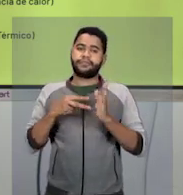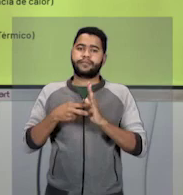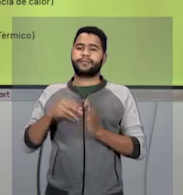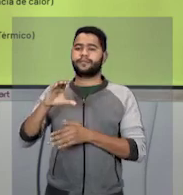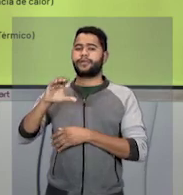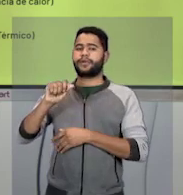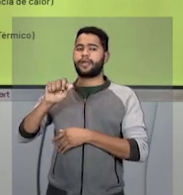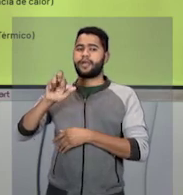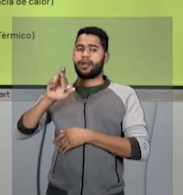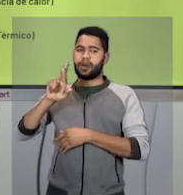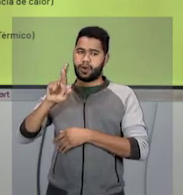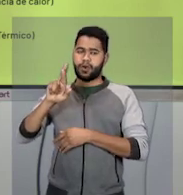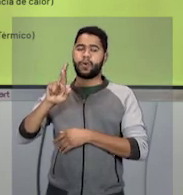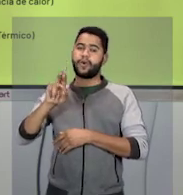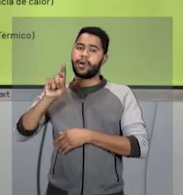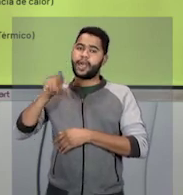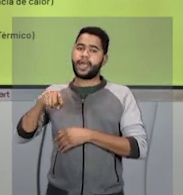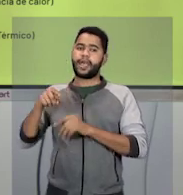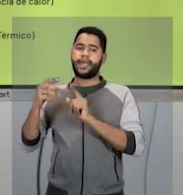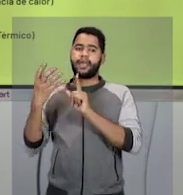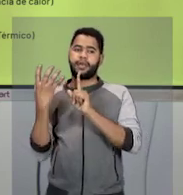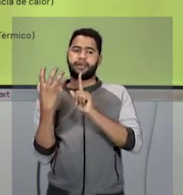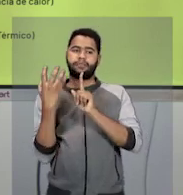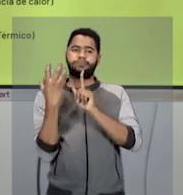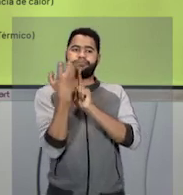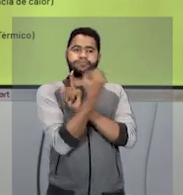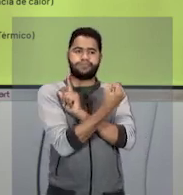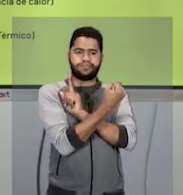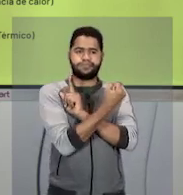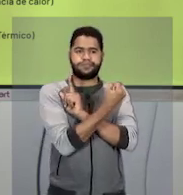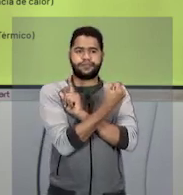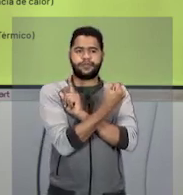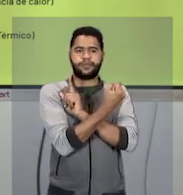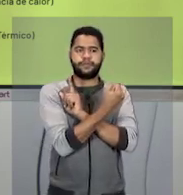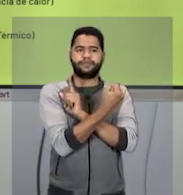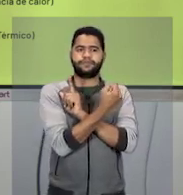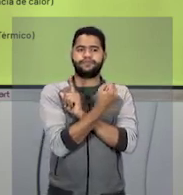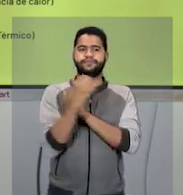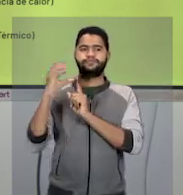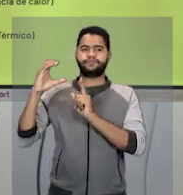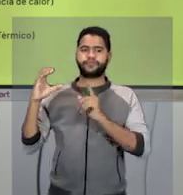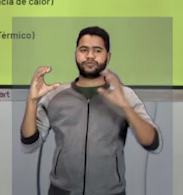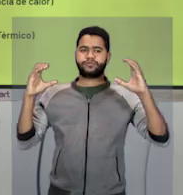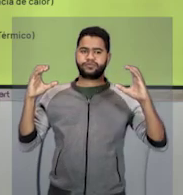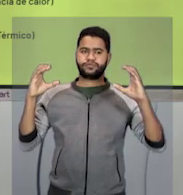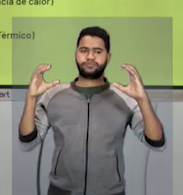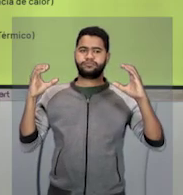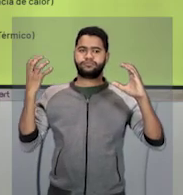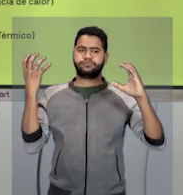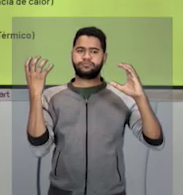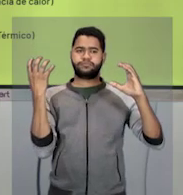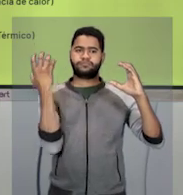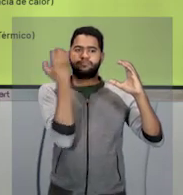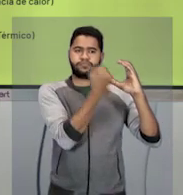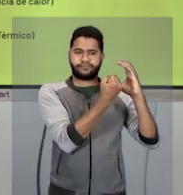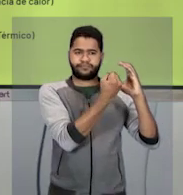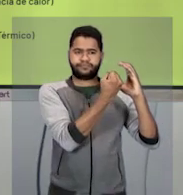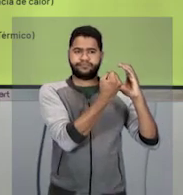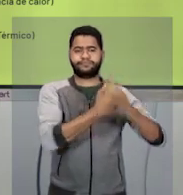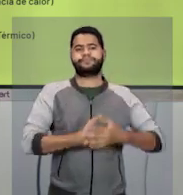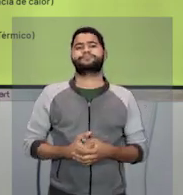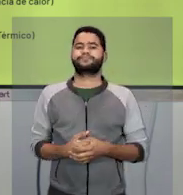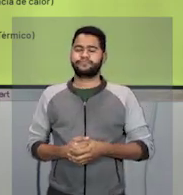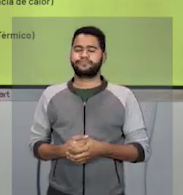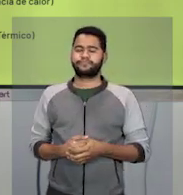calor. É exatamente essa transferência entre a energia de um corpo que está quente com a